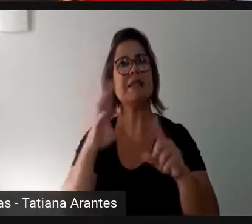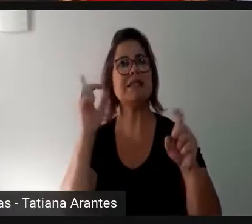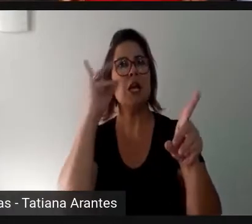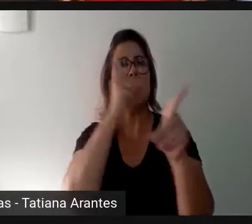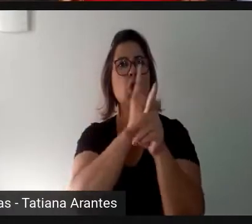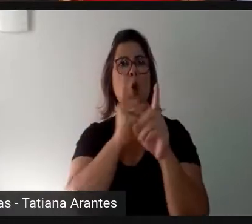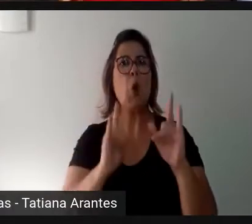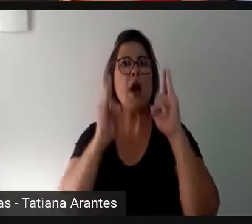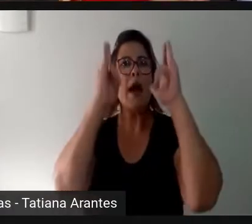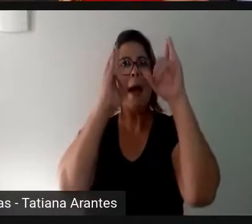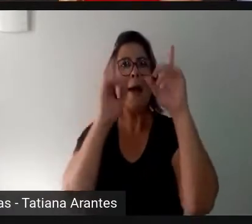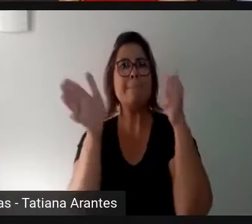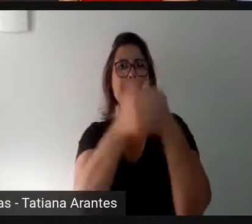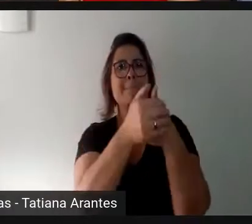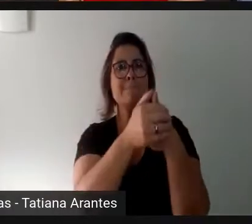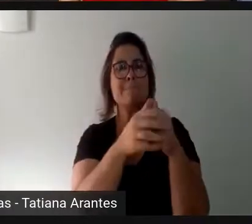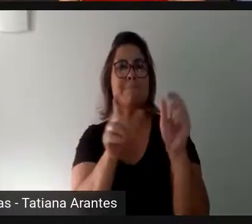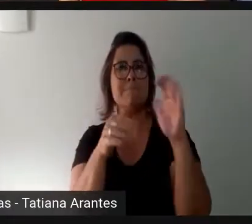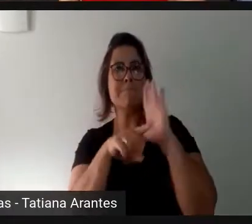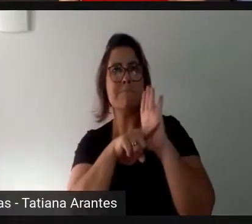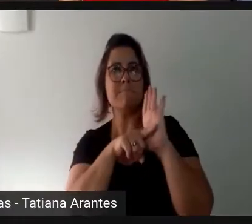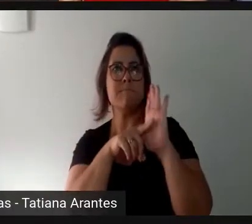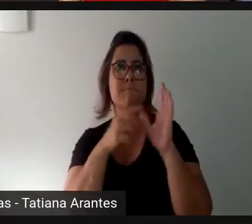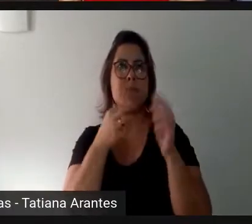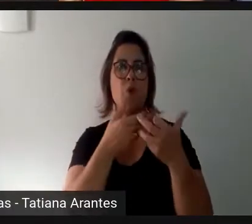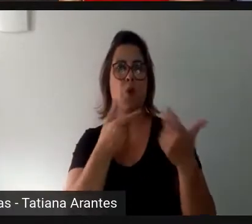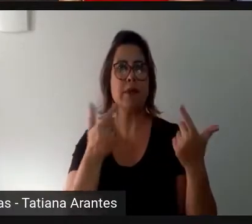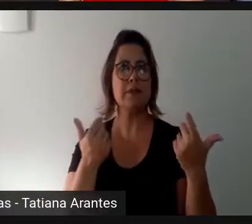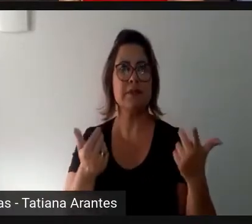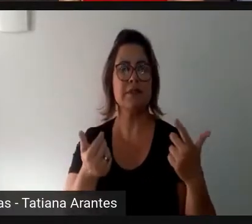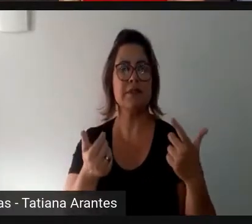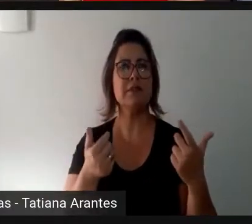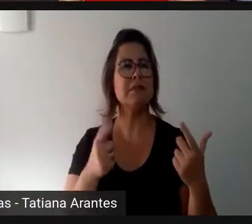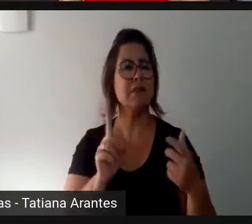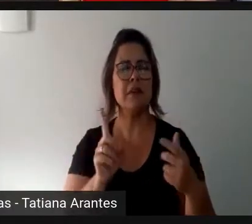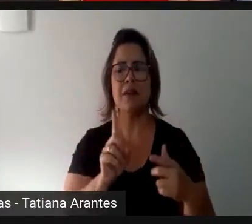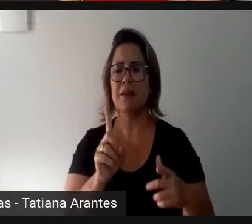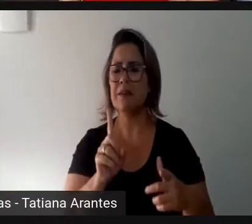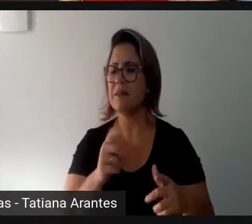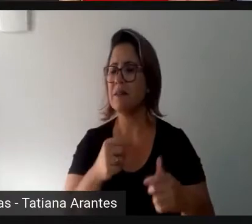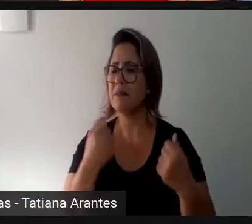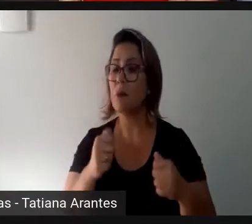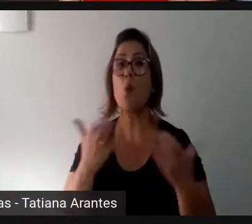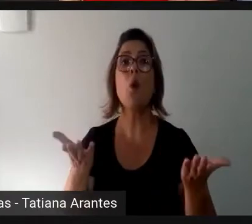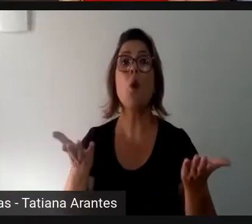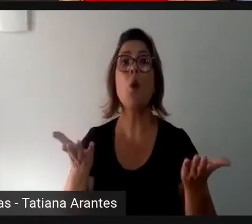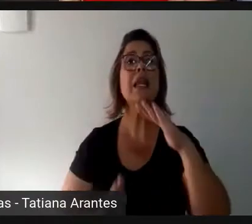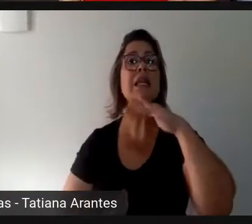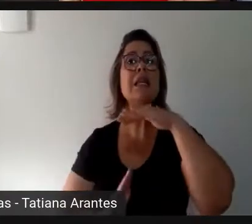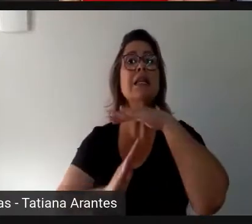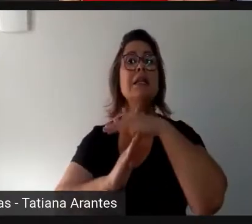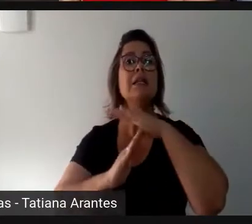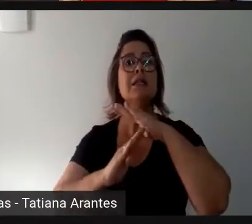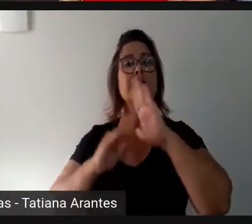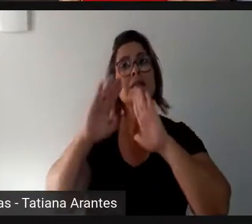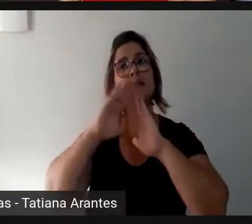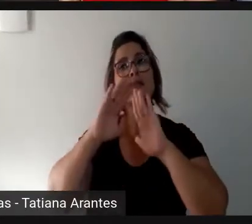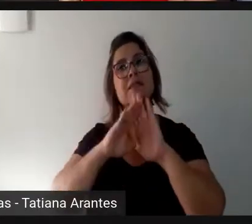para o seu interesse, qual é o problema? Exatamente, o que a gente precisa é dizer quais são os limites dessa interação do agente público-privado. Quem